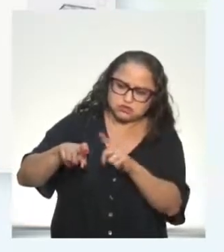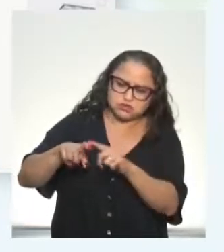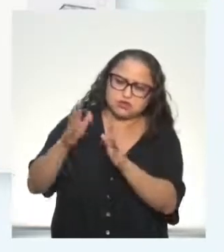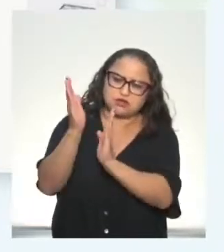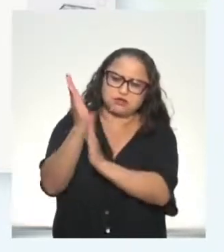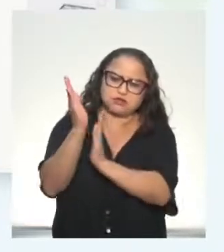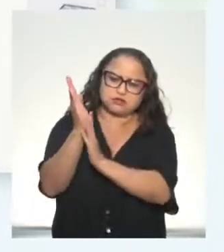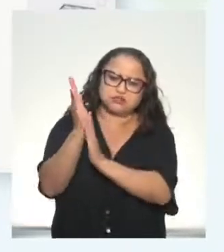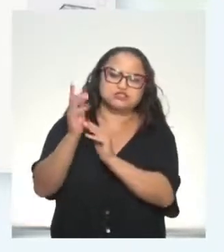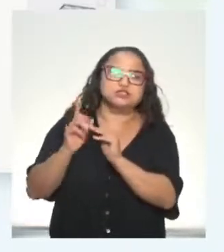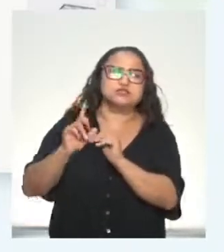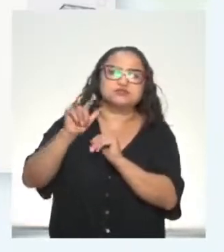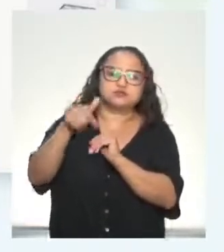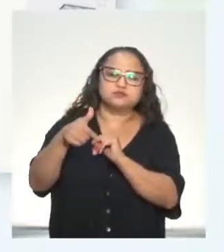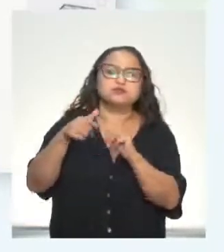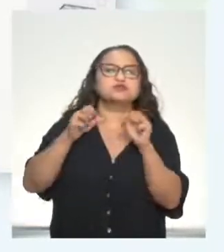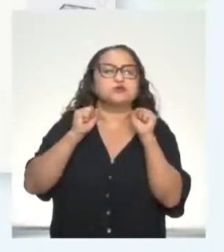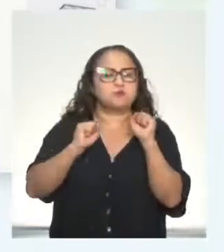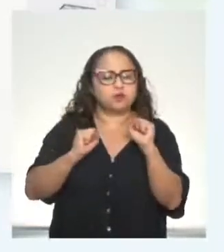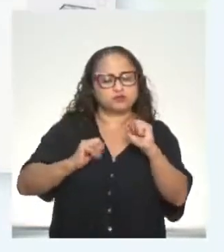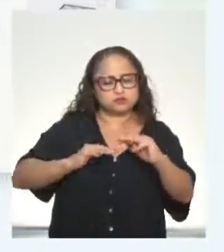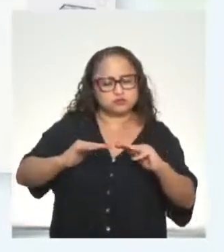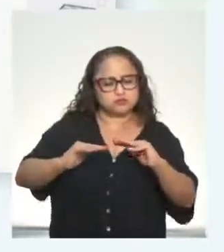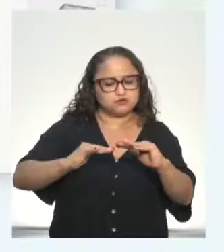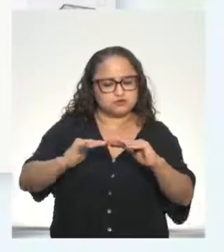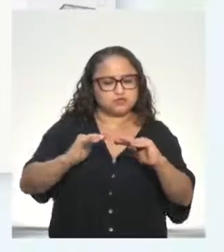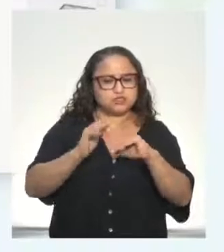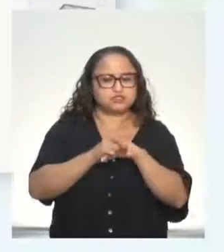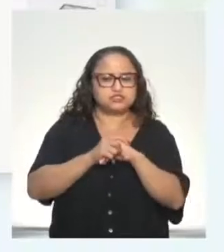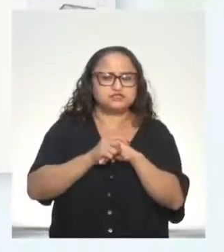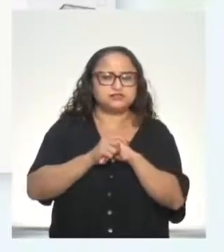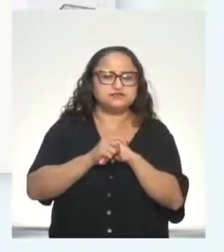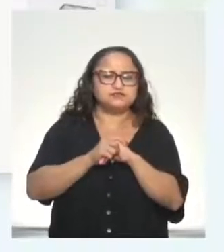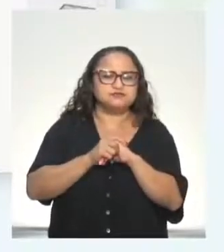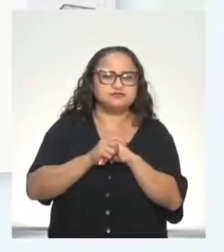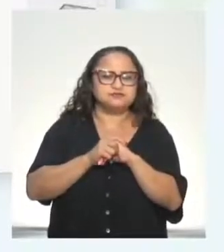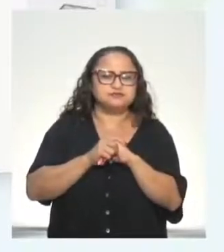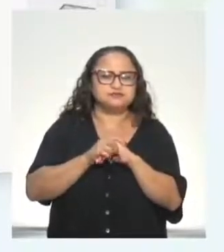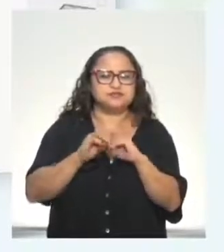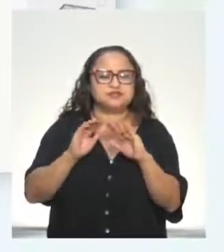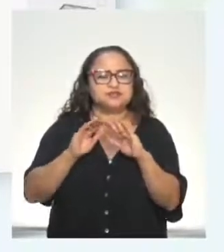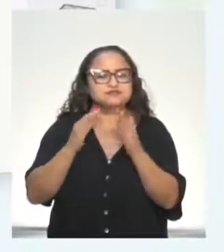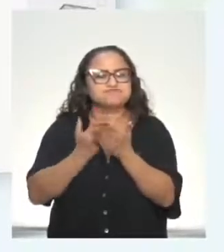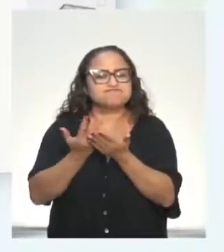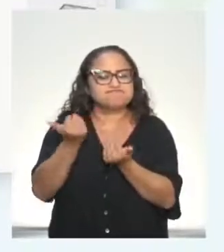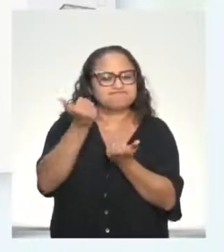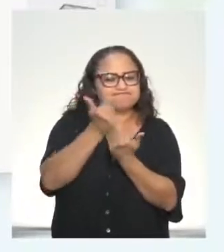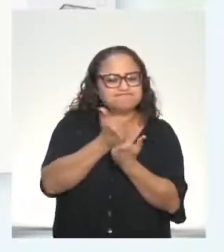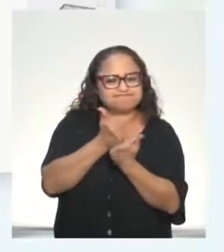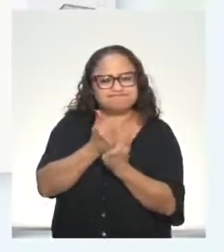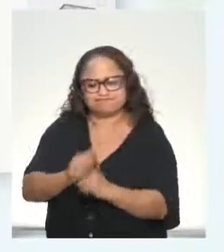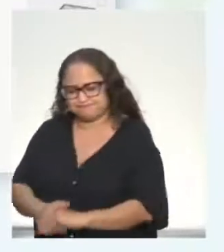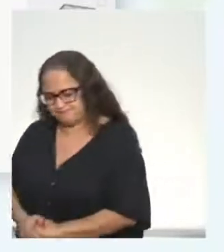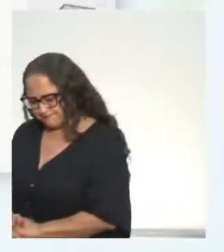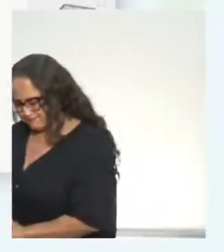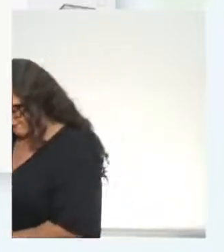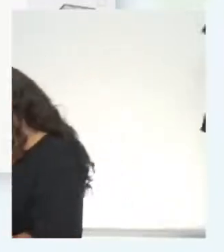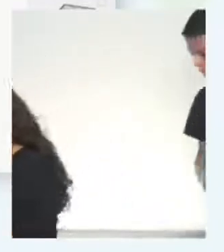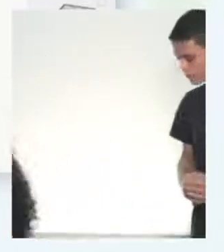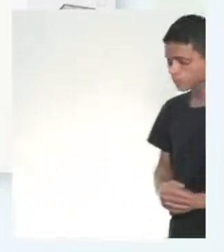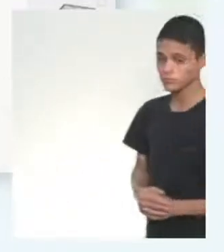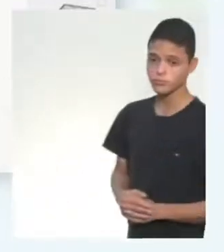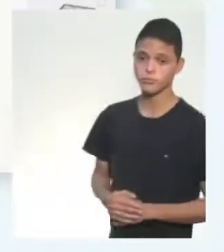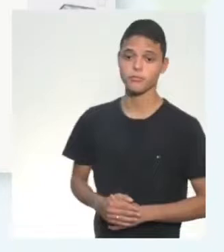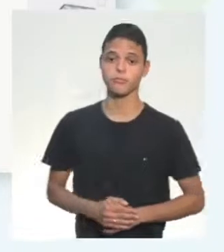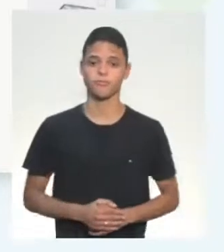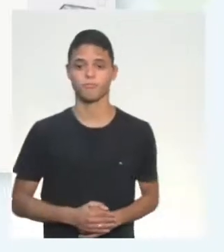consigo movimentar para lá e para cá o meu plano de trabalho. certo? Uma outra forma de fazer isso é